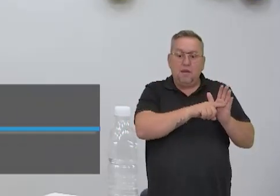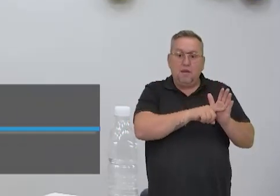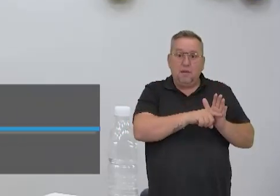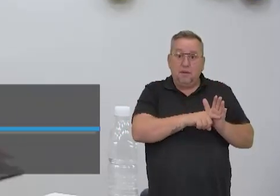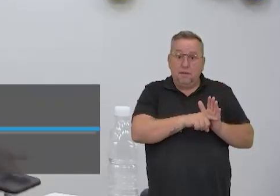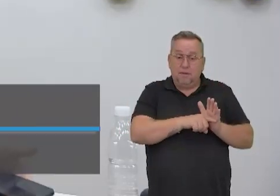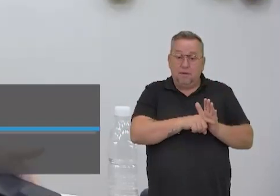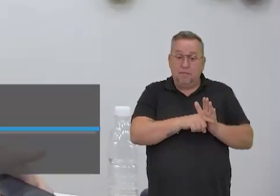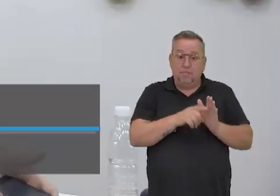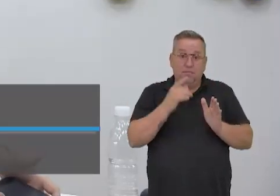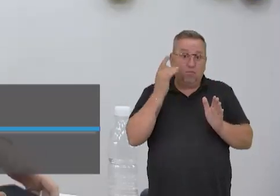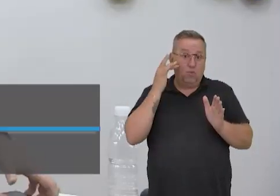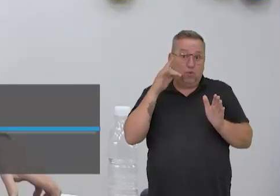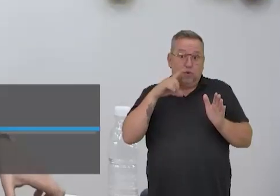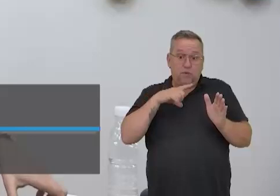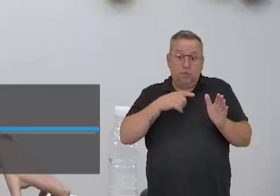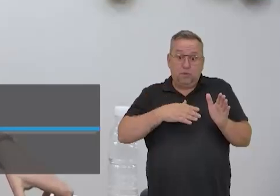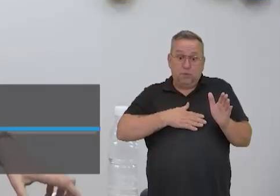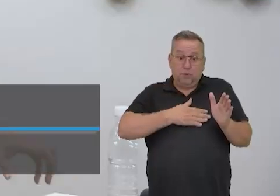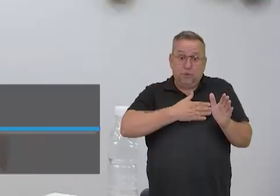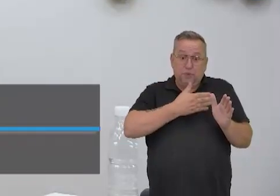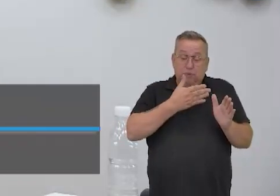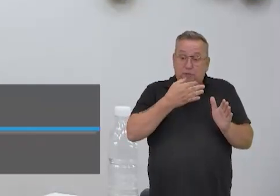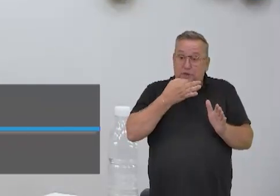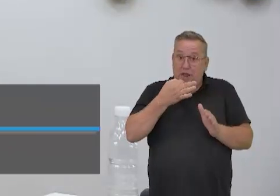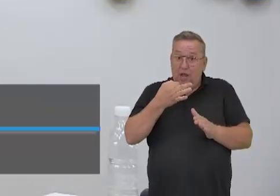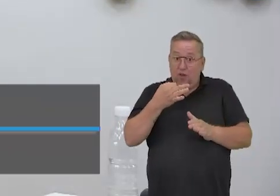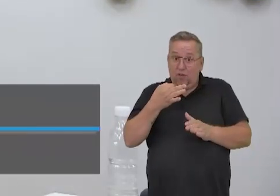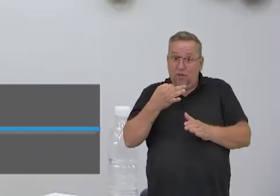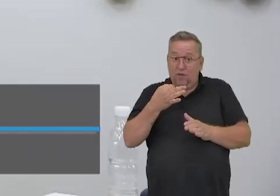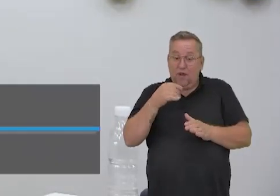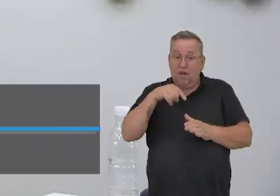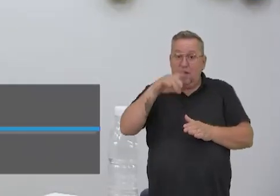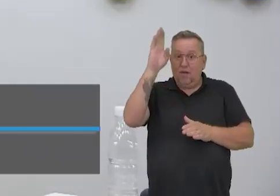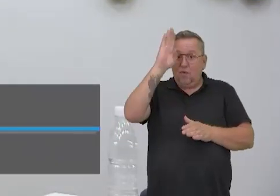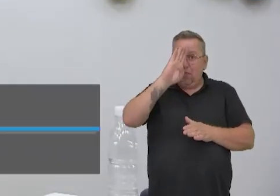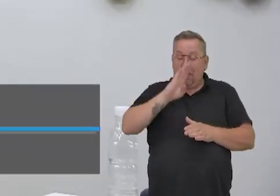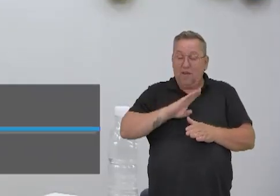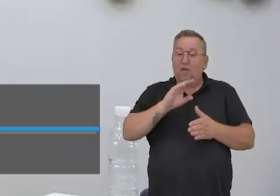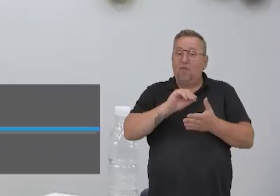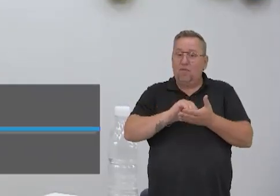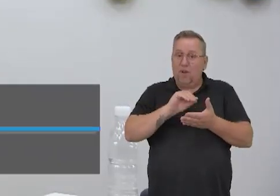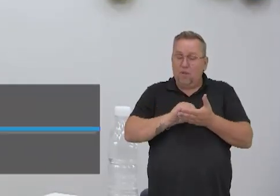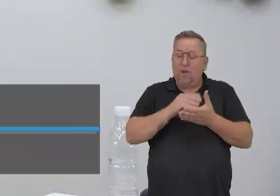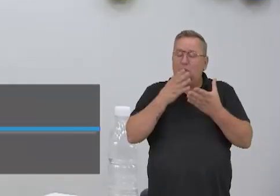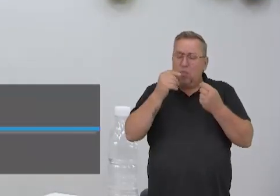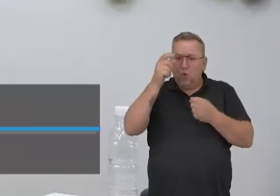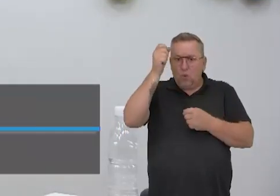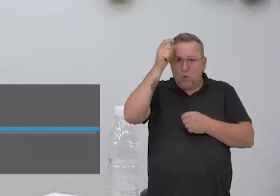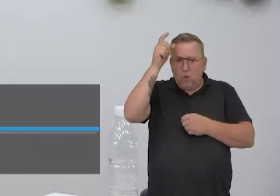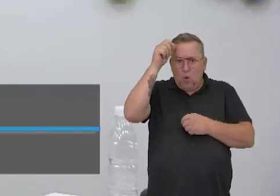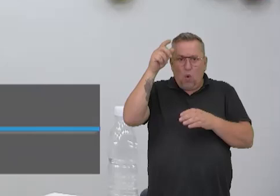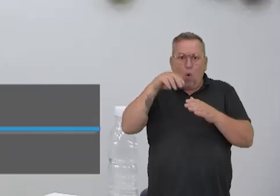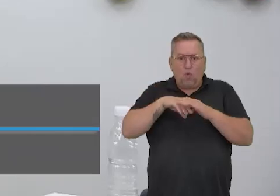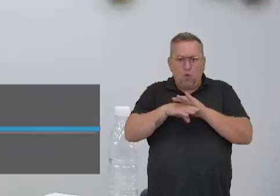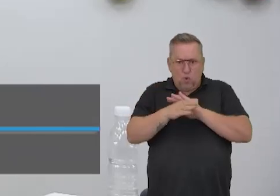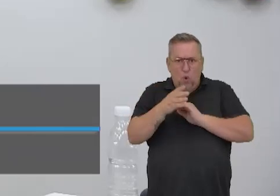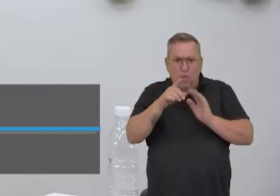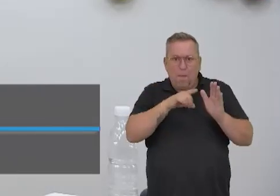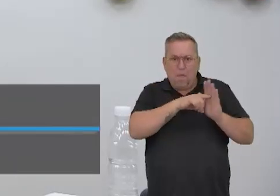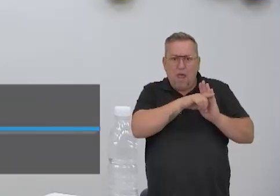sei se eu estou sendo preconceituosa, André, o que você acha? Aqui, no Brasil, acho que falta muito isso, a cultura da